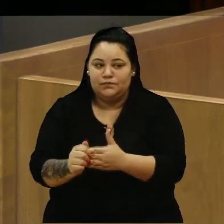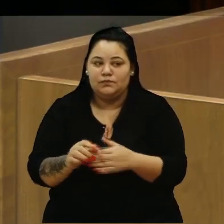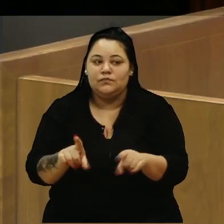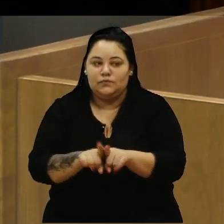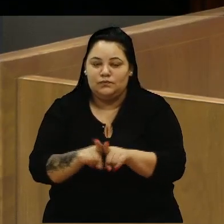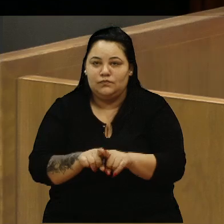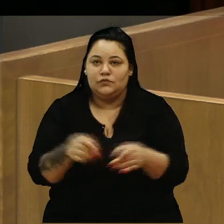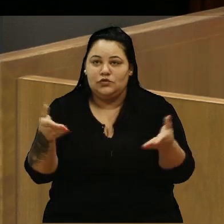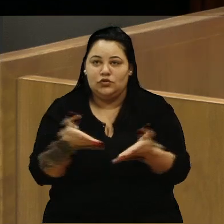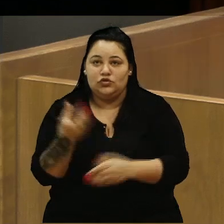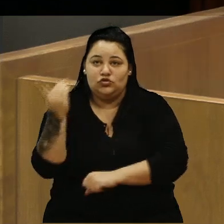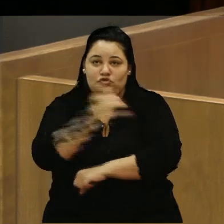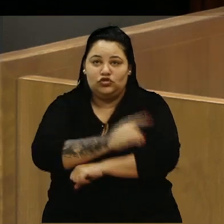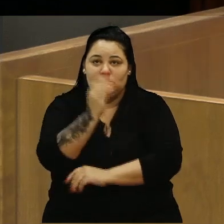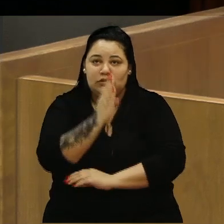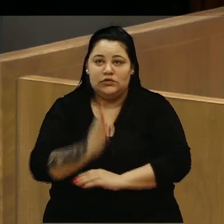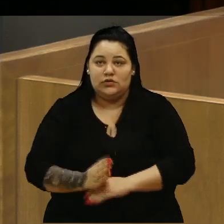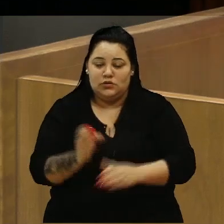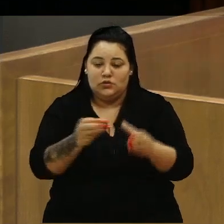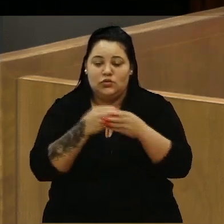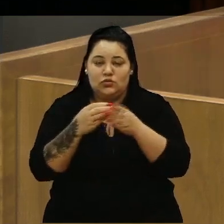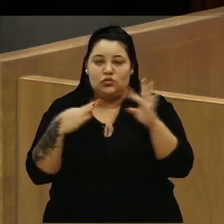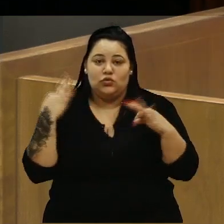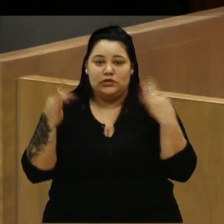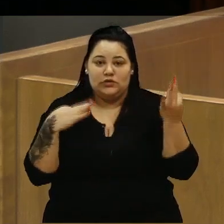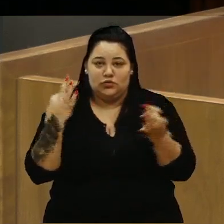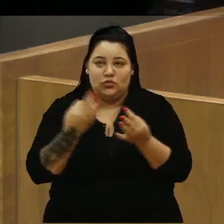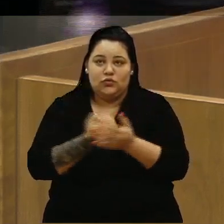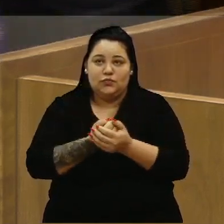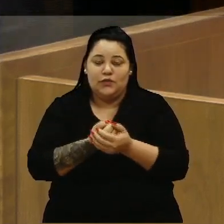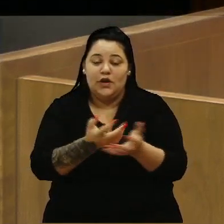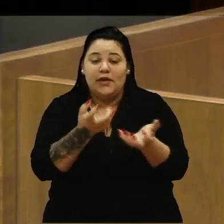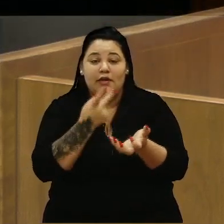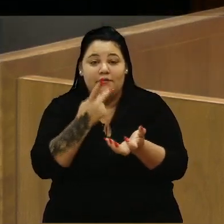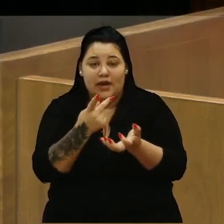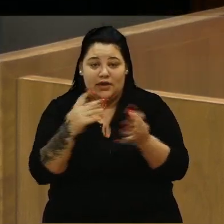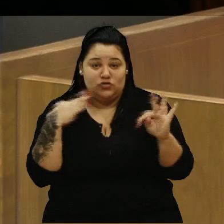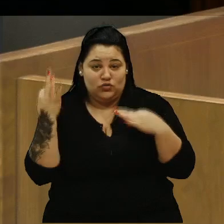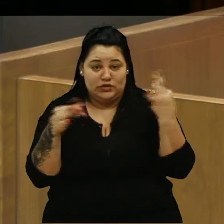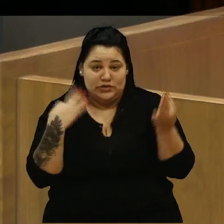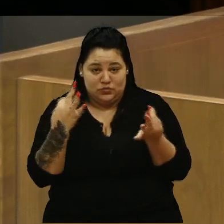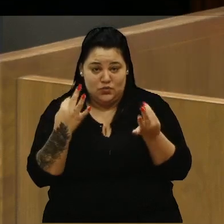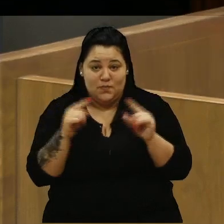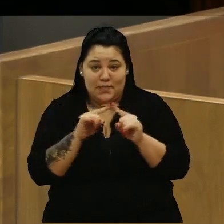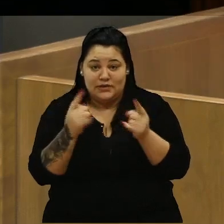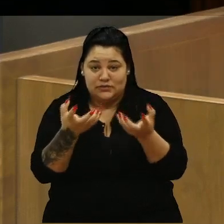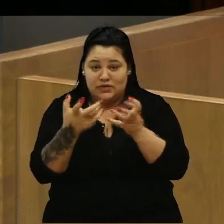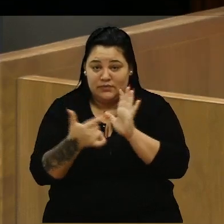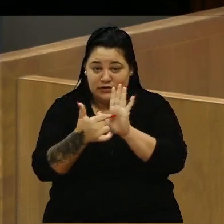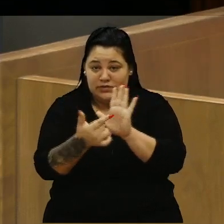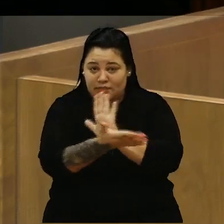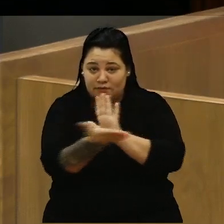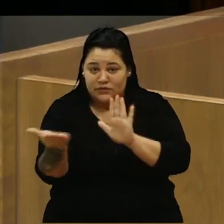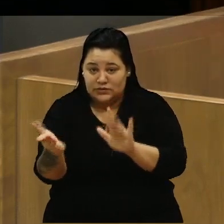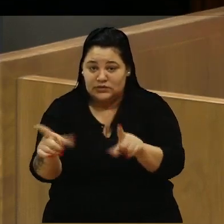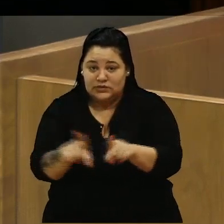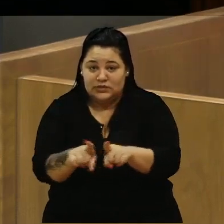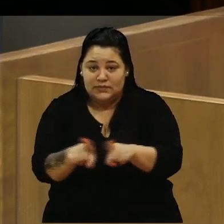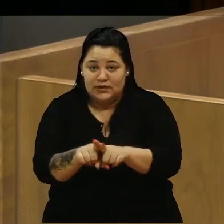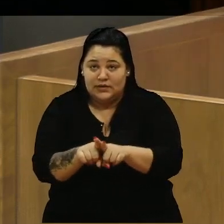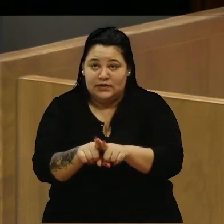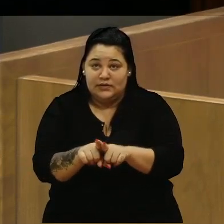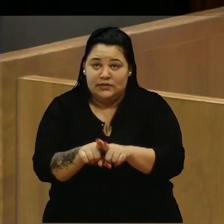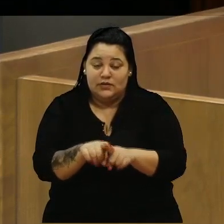Hoje, no Dia Nacional do Turismo, eu quero falar de turismo, mas eu quero apresentar para vocês o